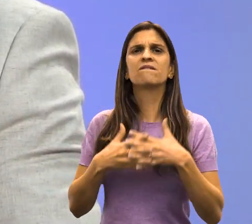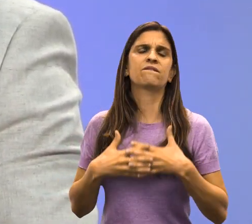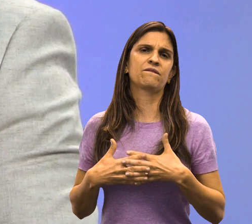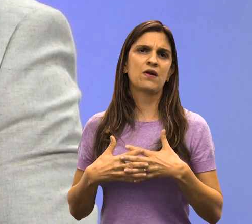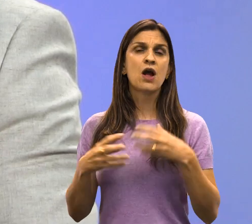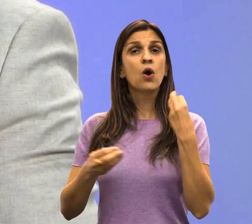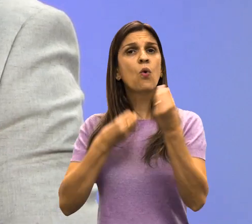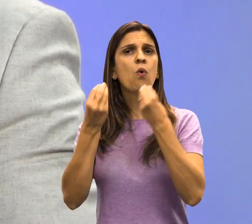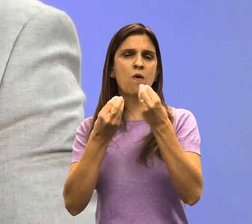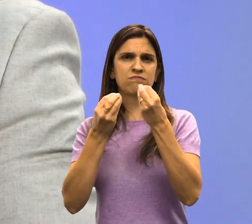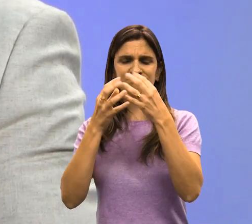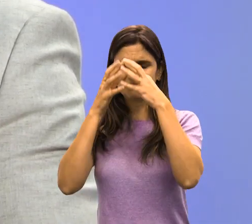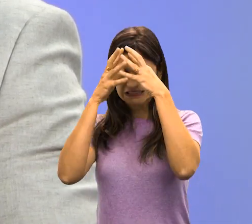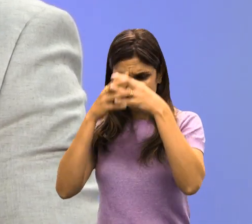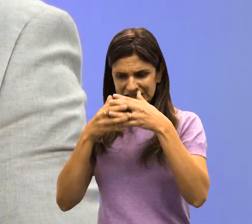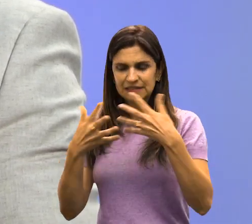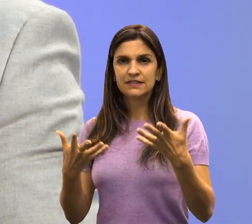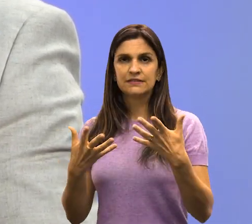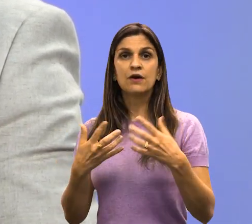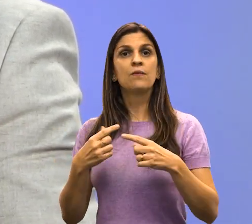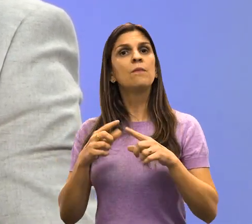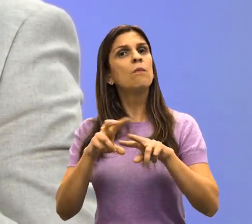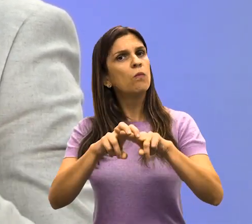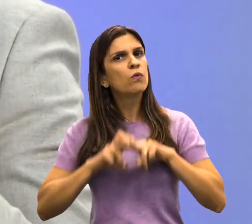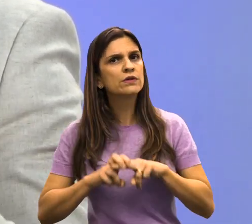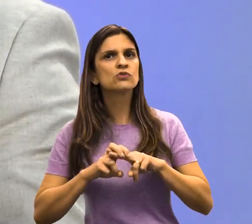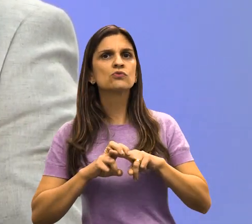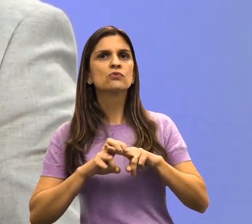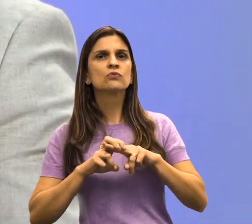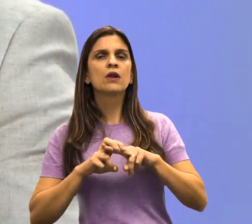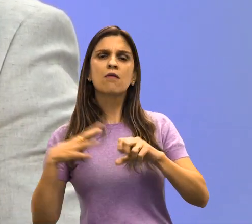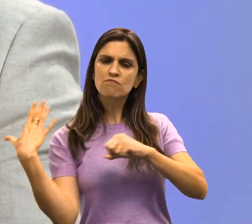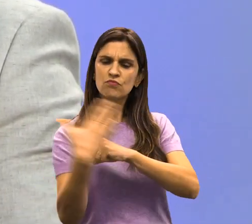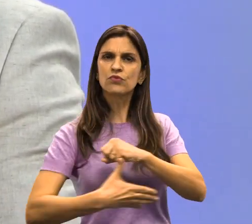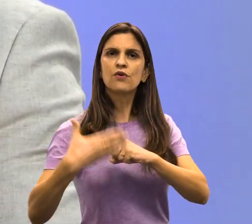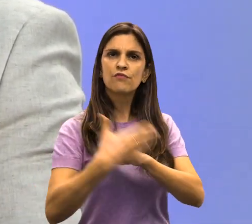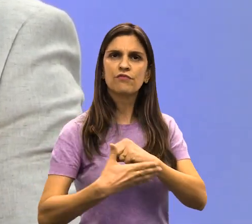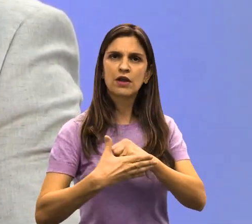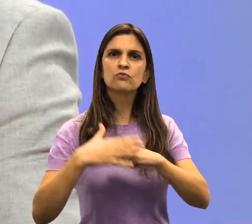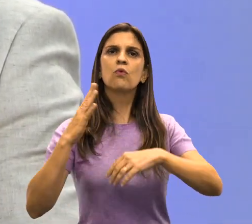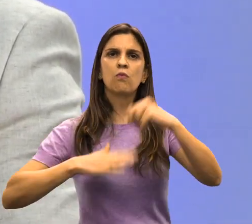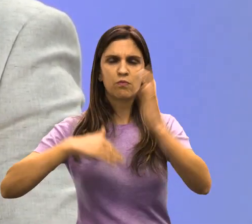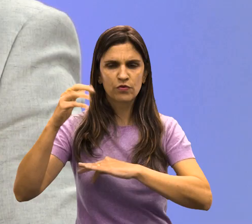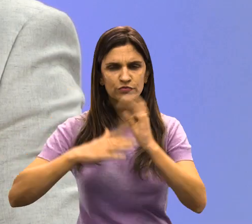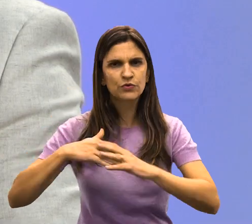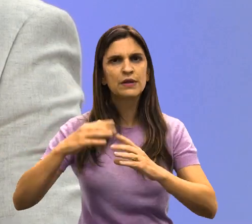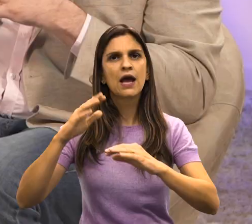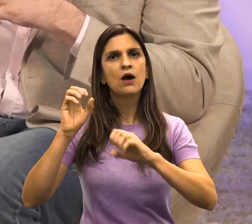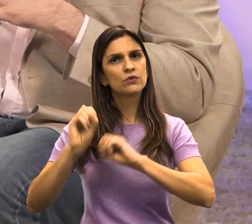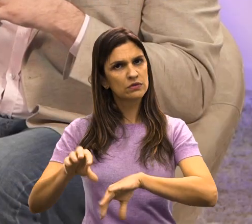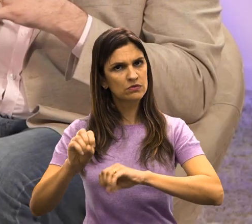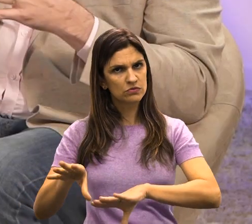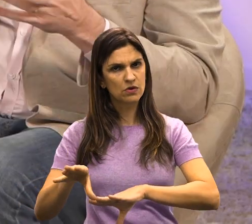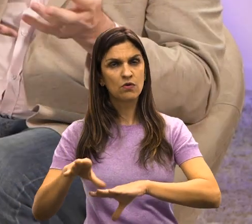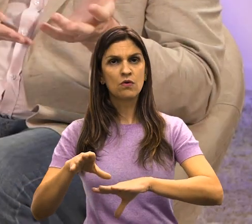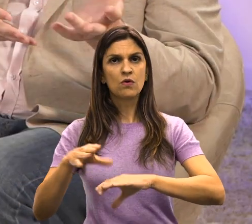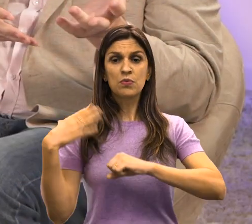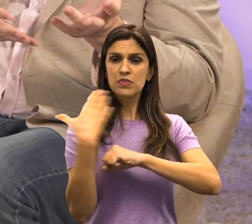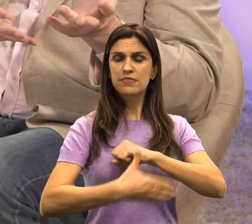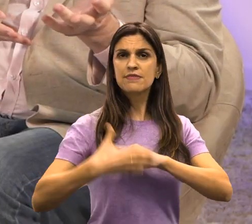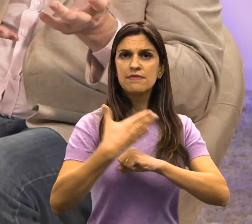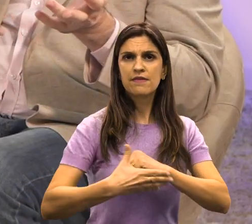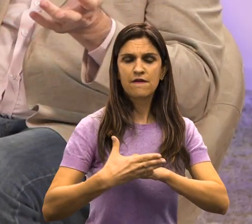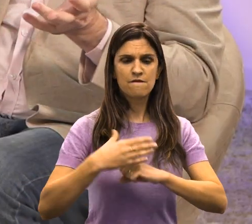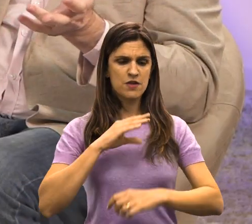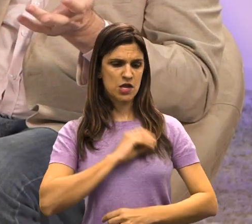faço, defendo, né? E muito mais da questão salarial, né? Como eu disse para vocês, hoje nós